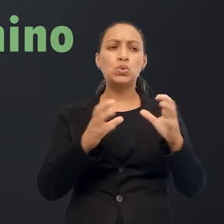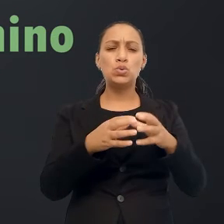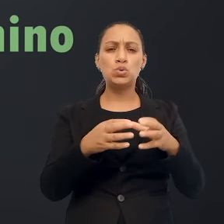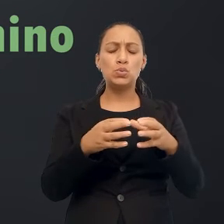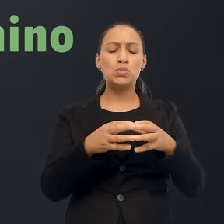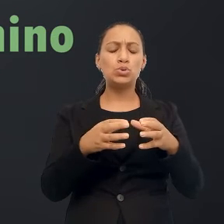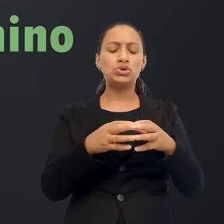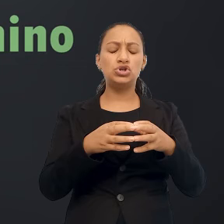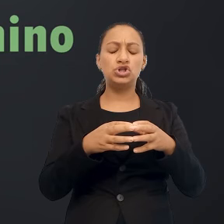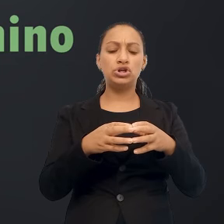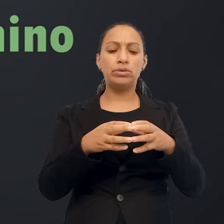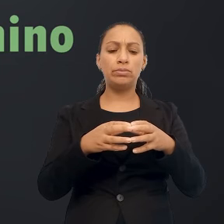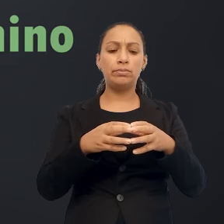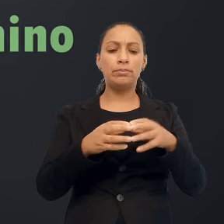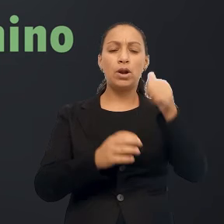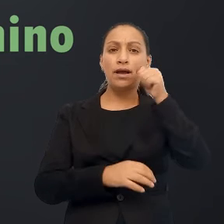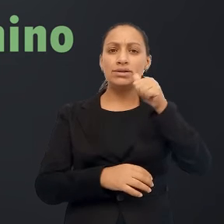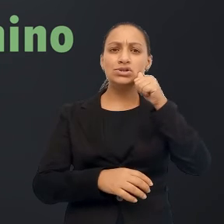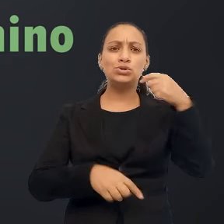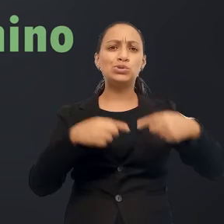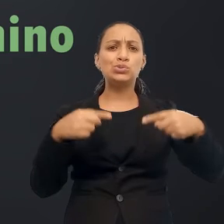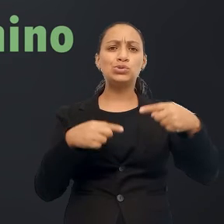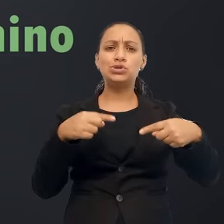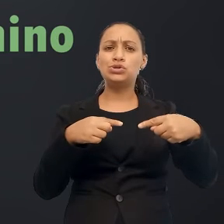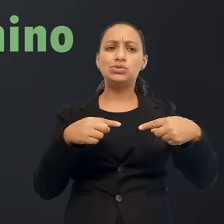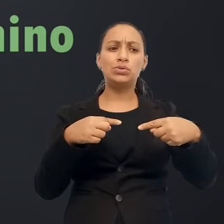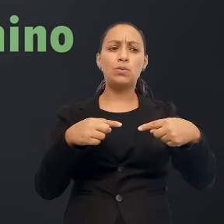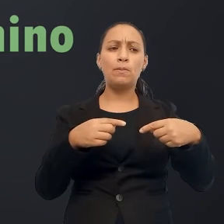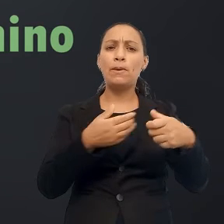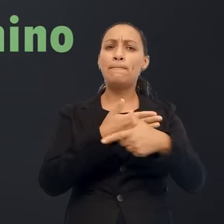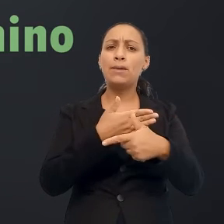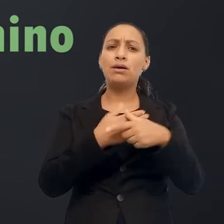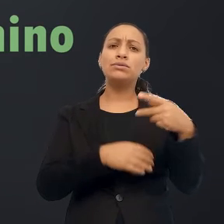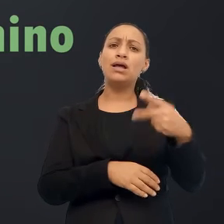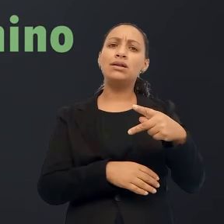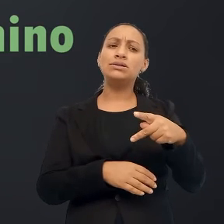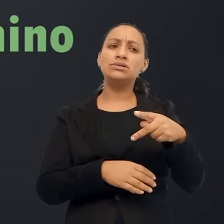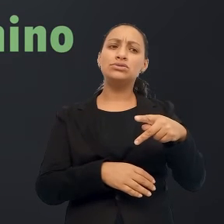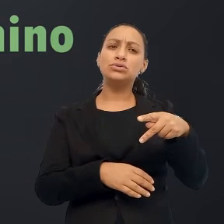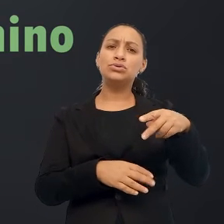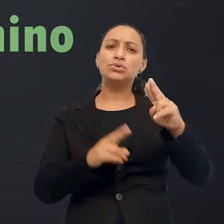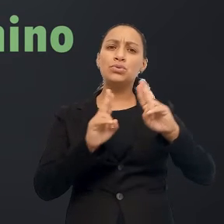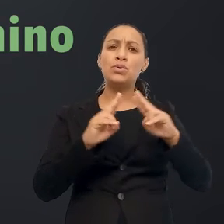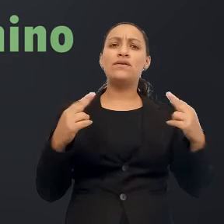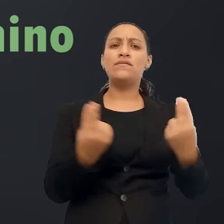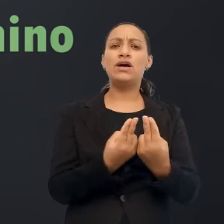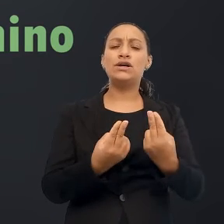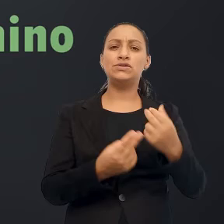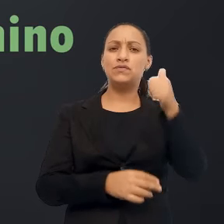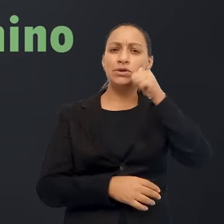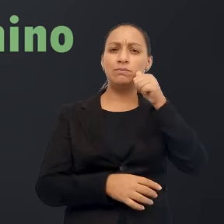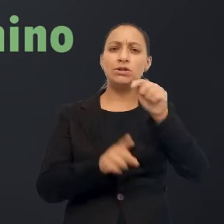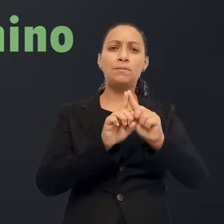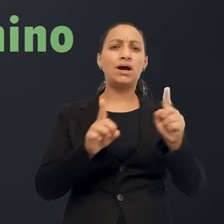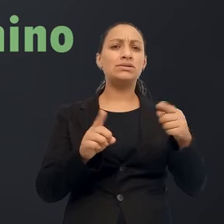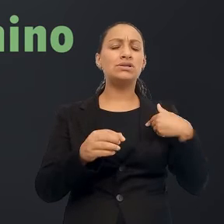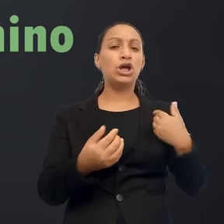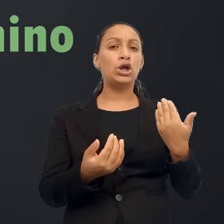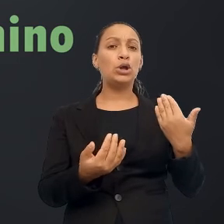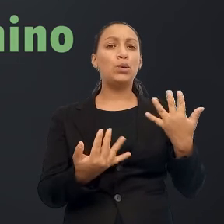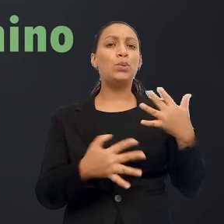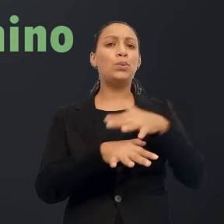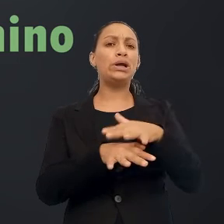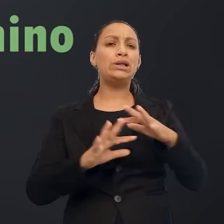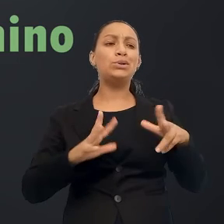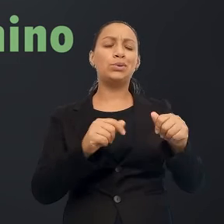sentadas discutindo sobre o lugar delas no universo feminino. A gente deve incluir não só as mulheres, mas toda a sociedade para